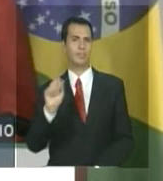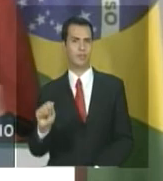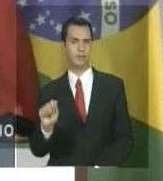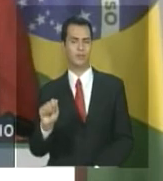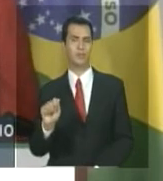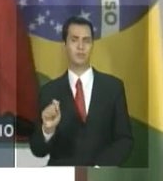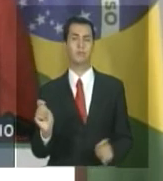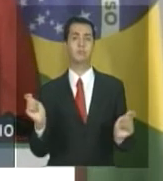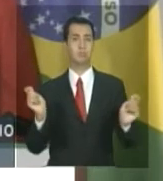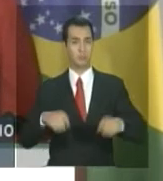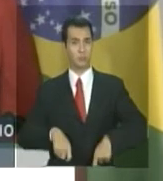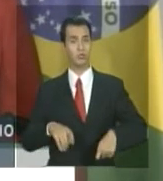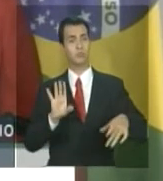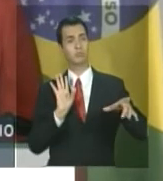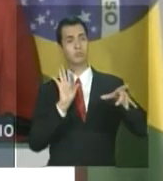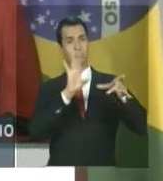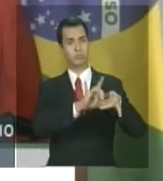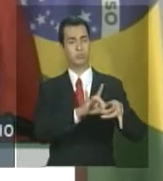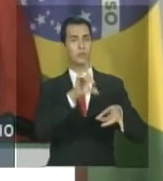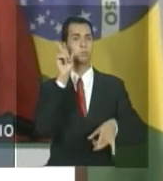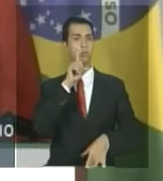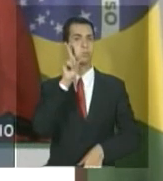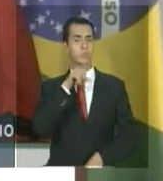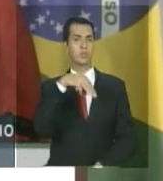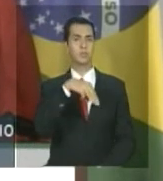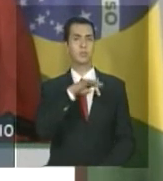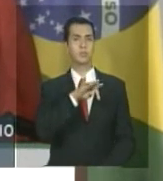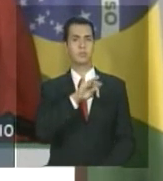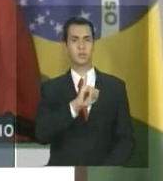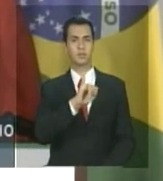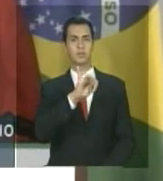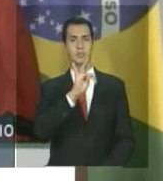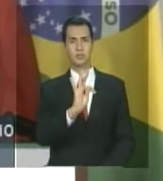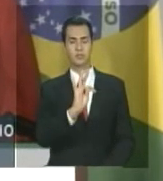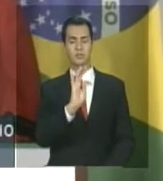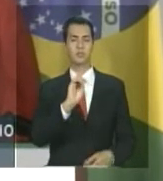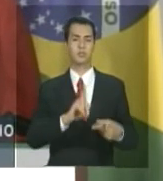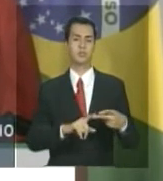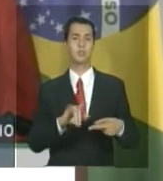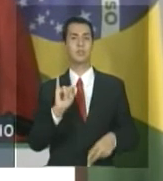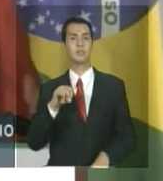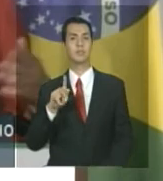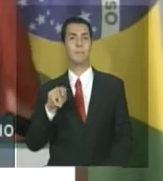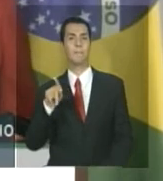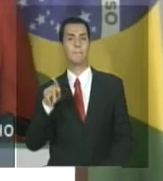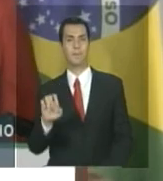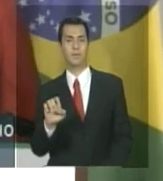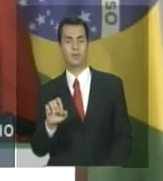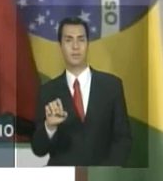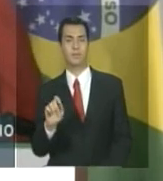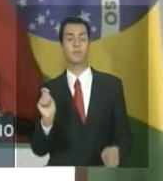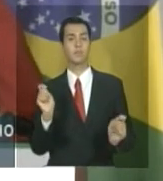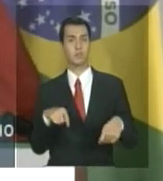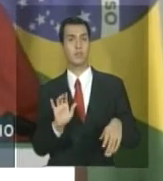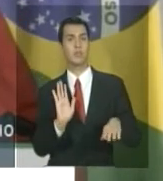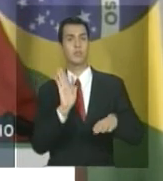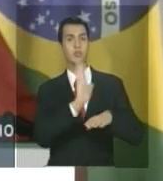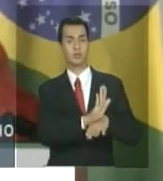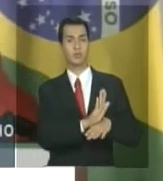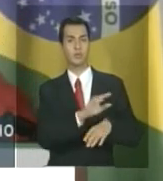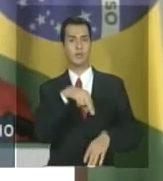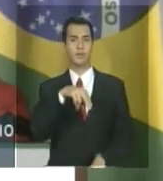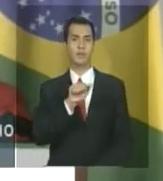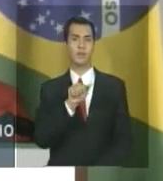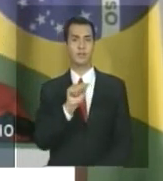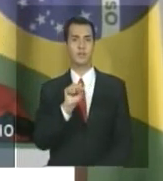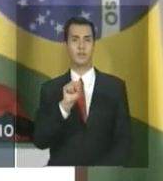procurar parceiros nos Estados Unidos, como o MIT, como o INPE, que hoje já colabora com a NASA em